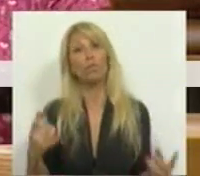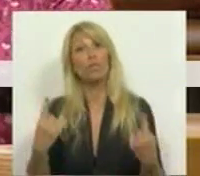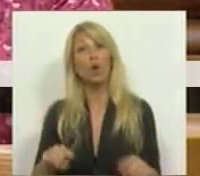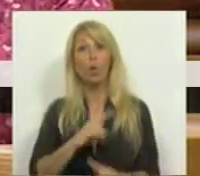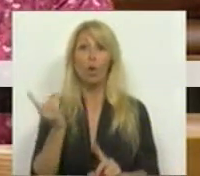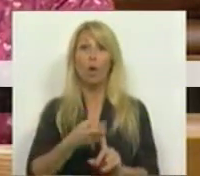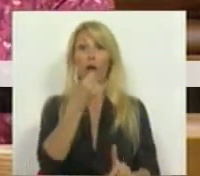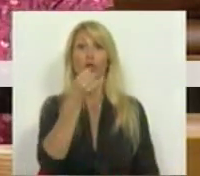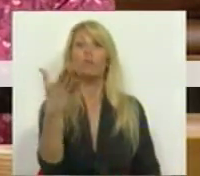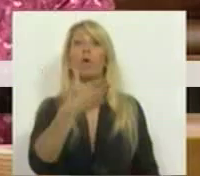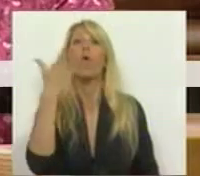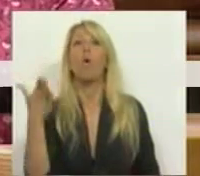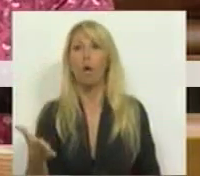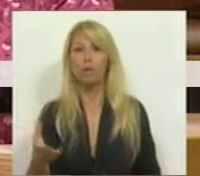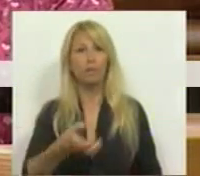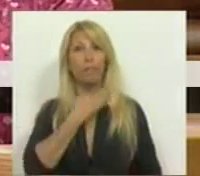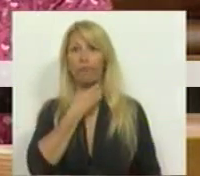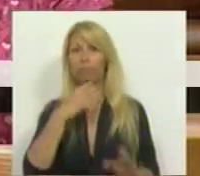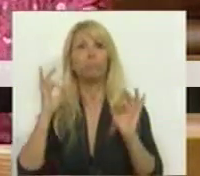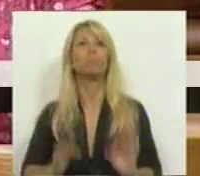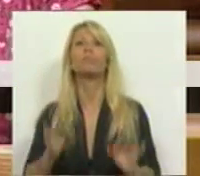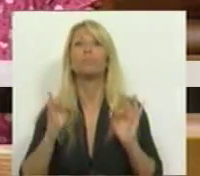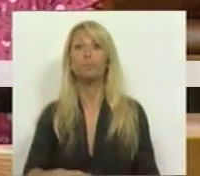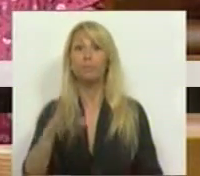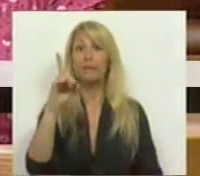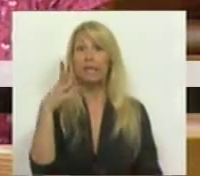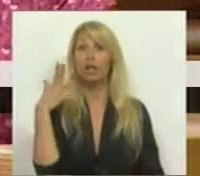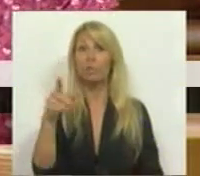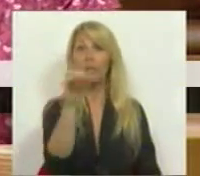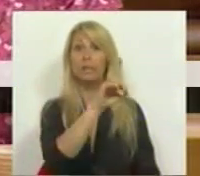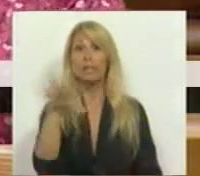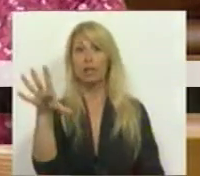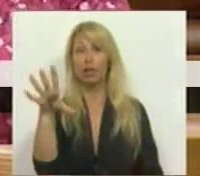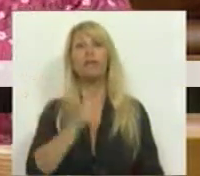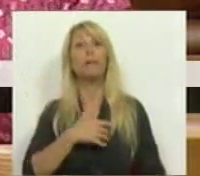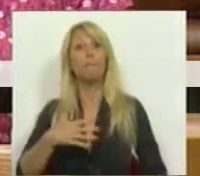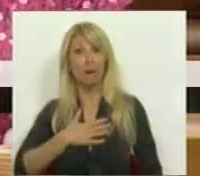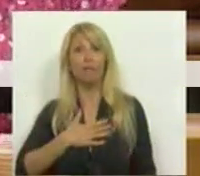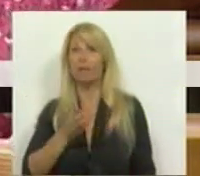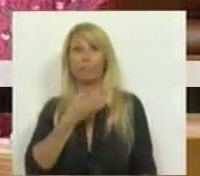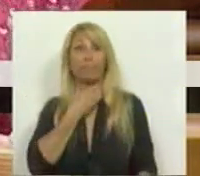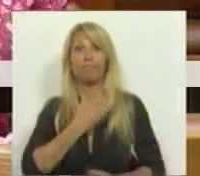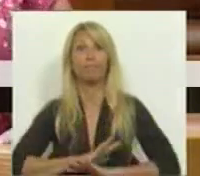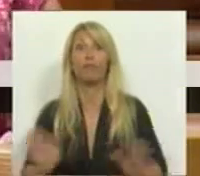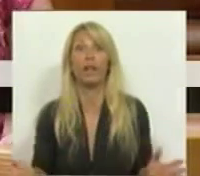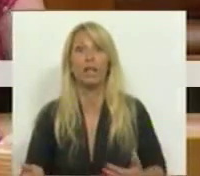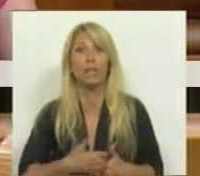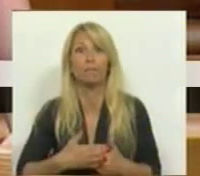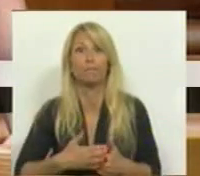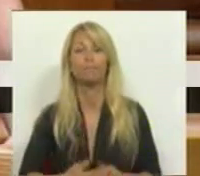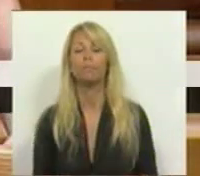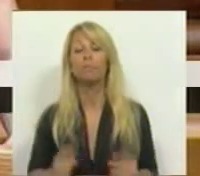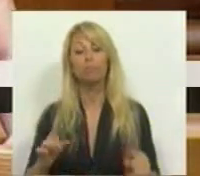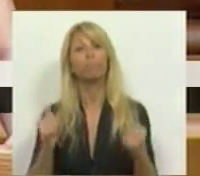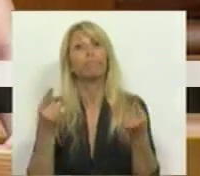em 2011 foram à falência mais de 6.600 empresas. Depois de todos